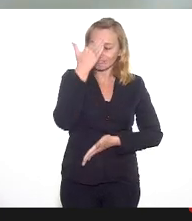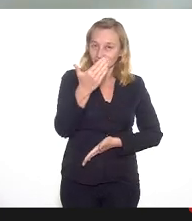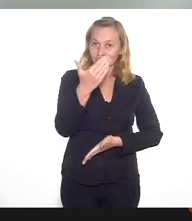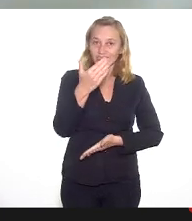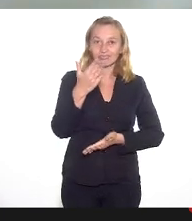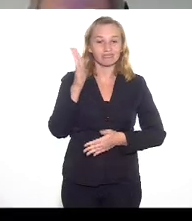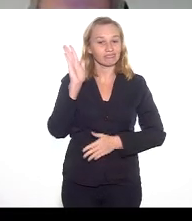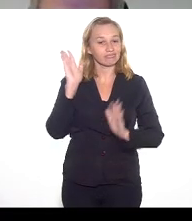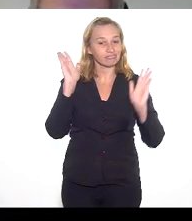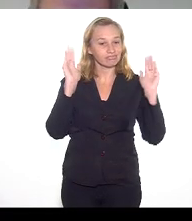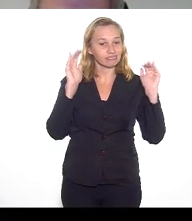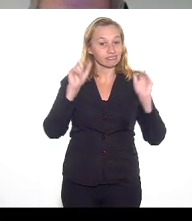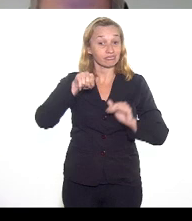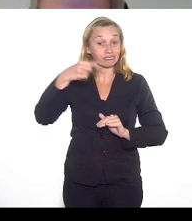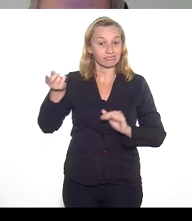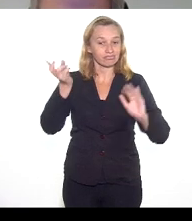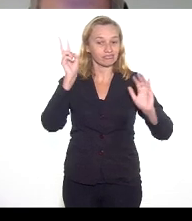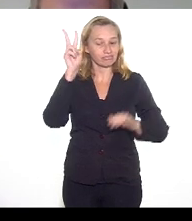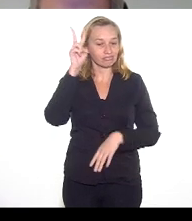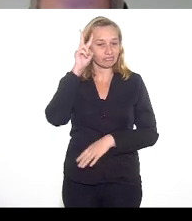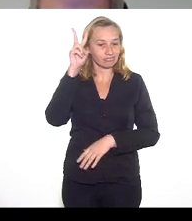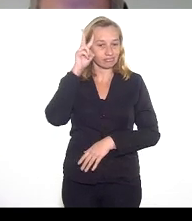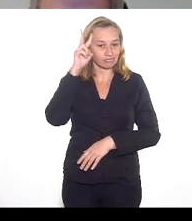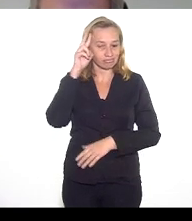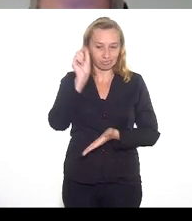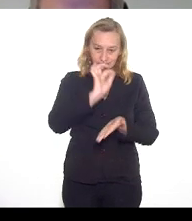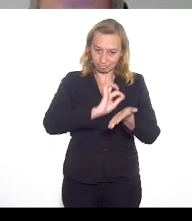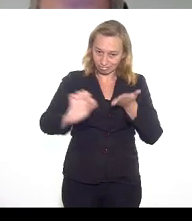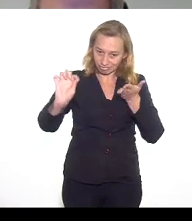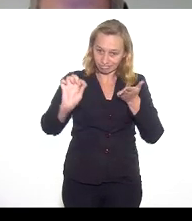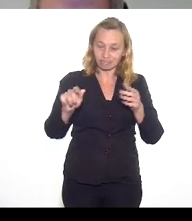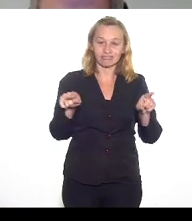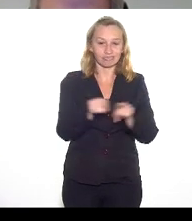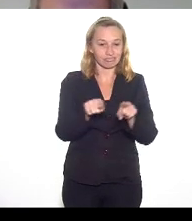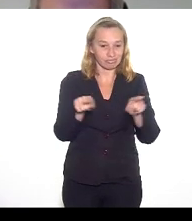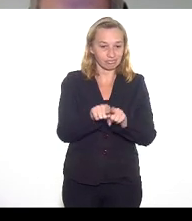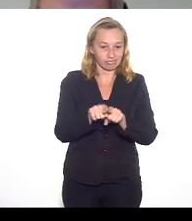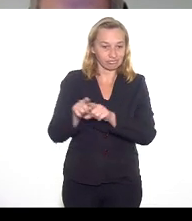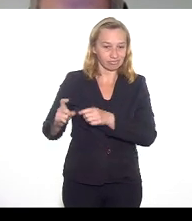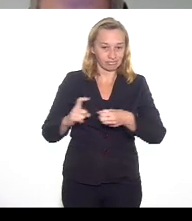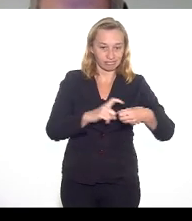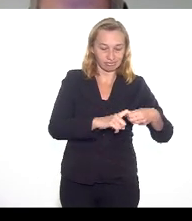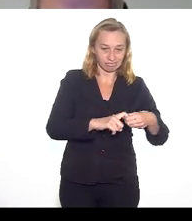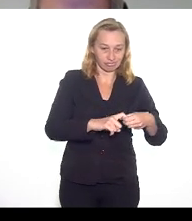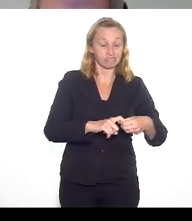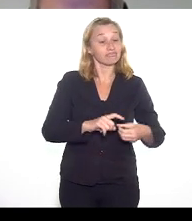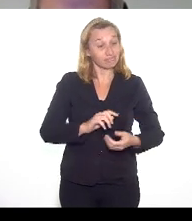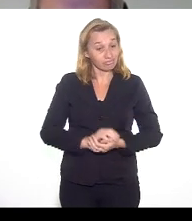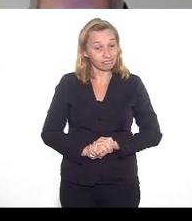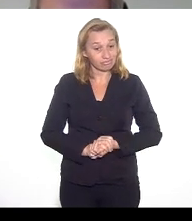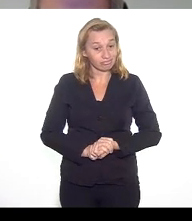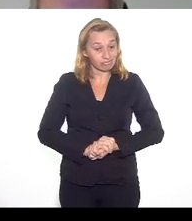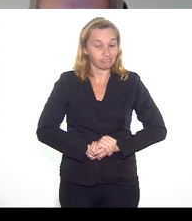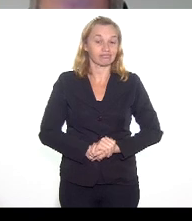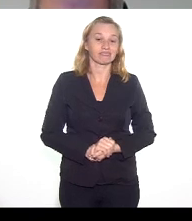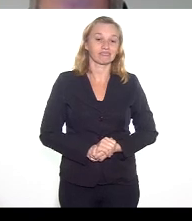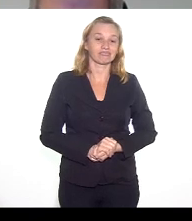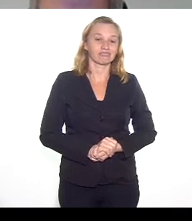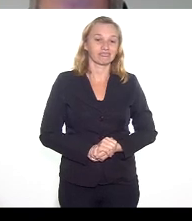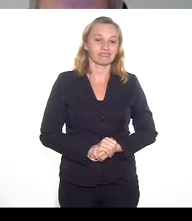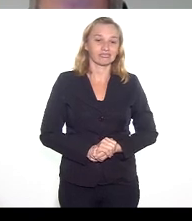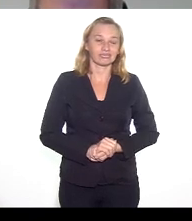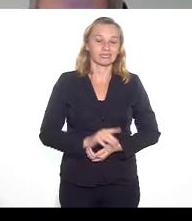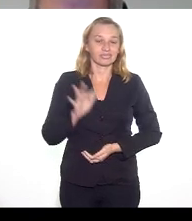até a próxima segunda-feira, com assinatura também do convênio entre a ANP e